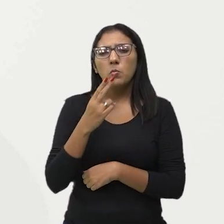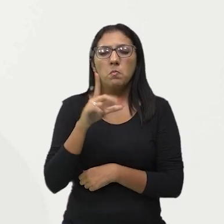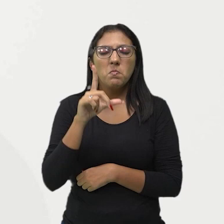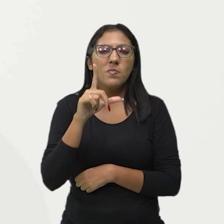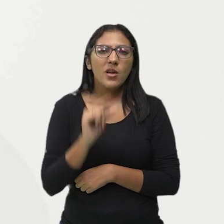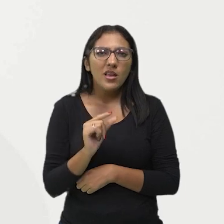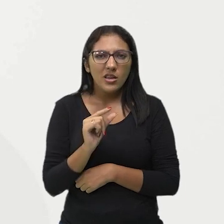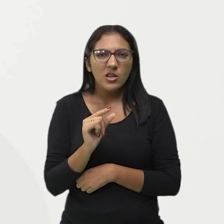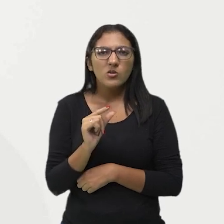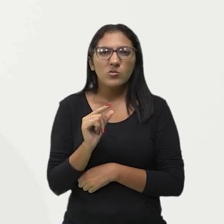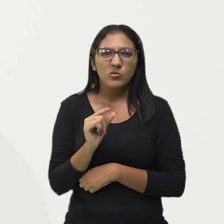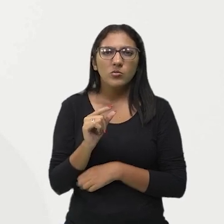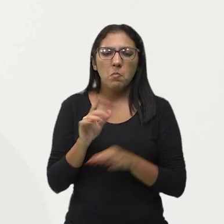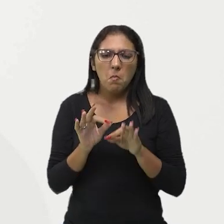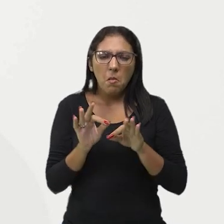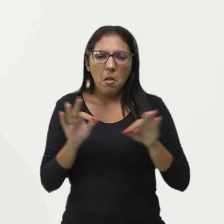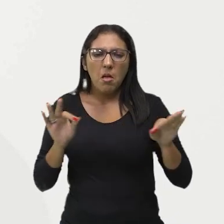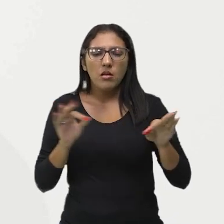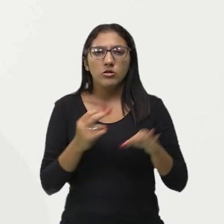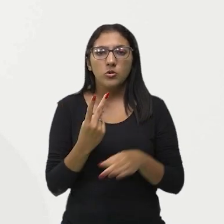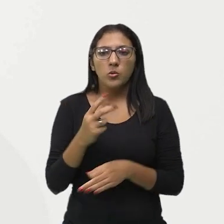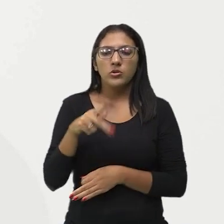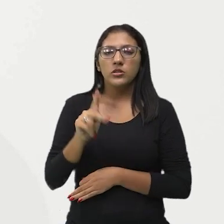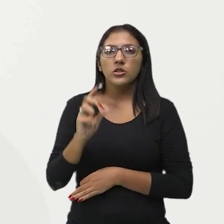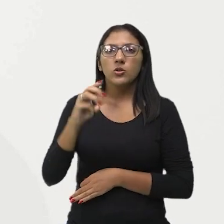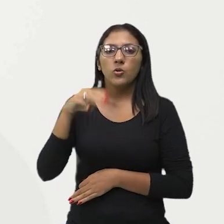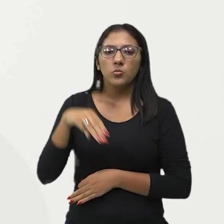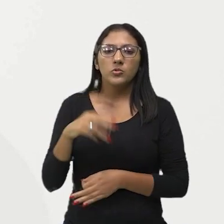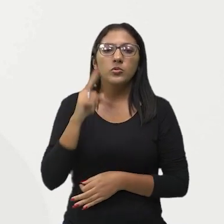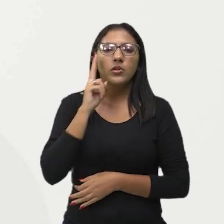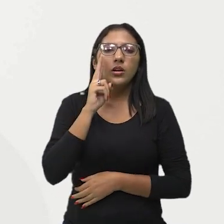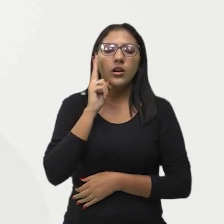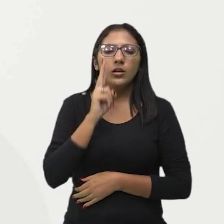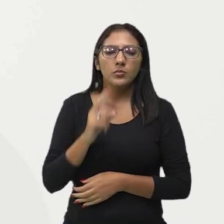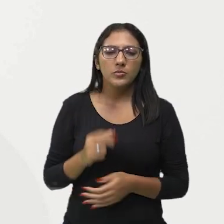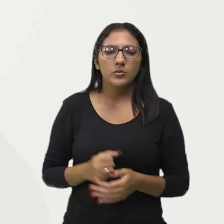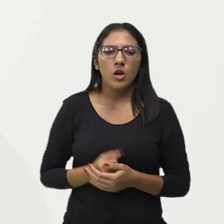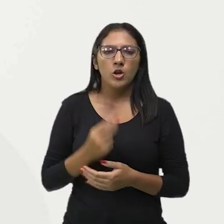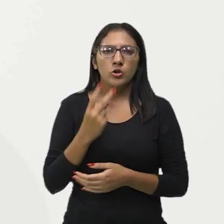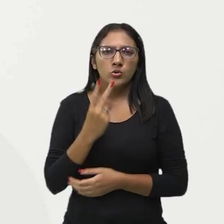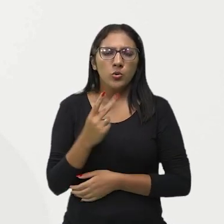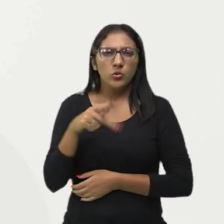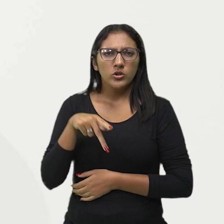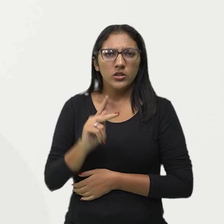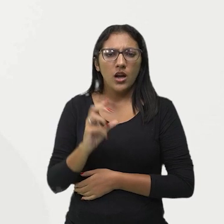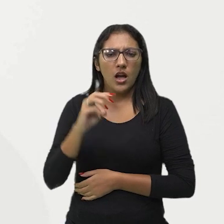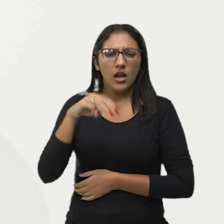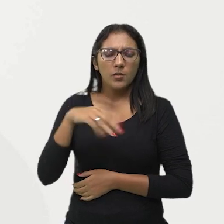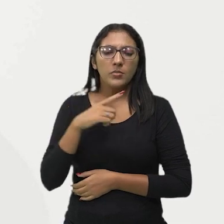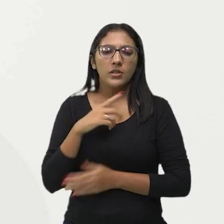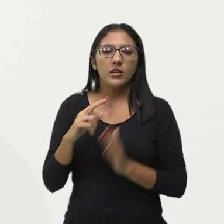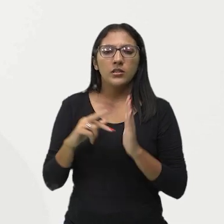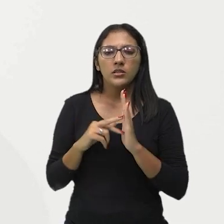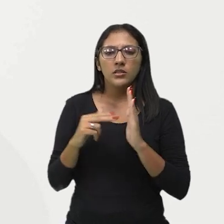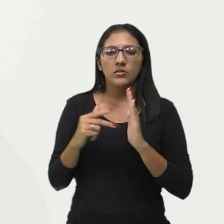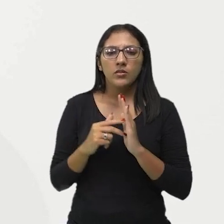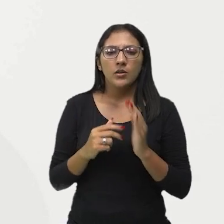que 2 quilômetros. Aí você tem que lembrar, aluno, que 2 quilômetros é a mesma coisa